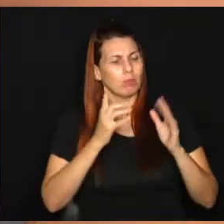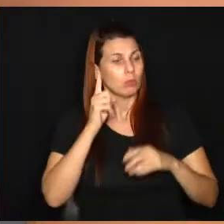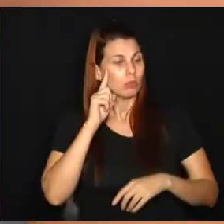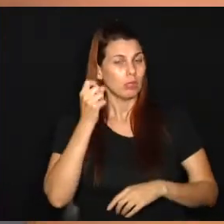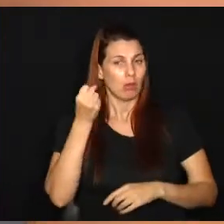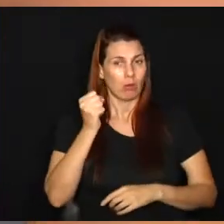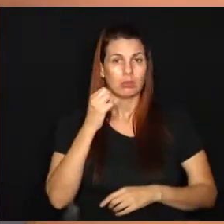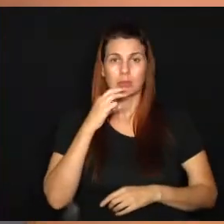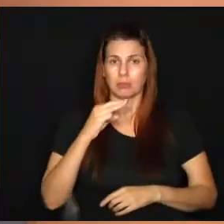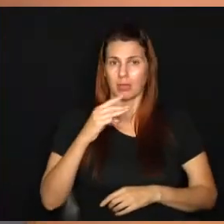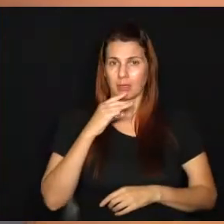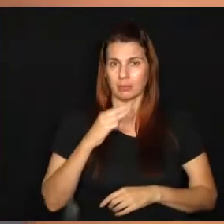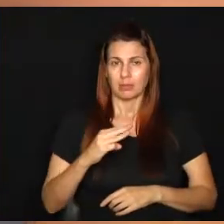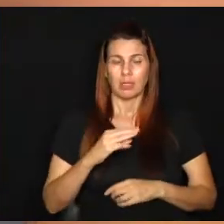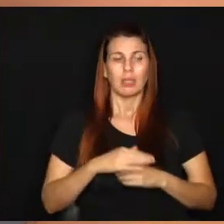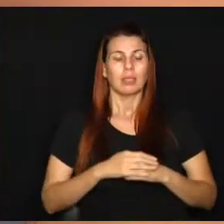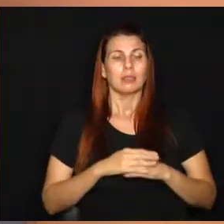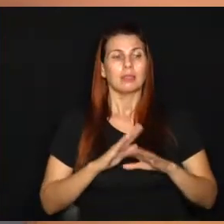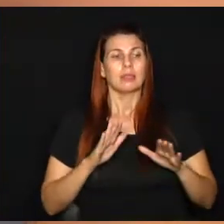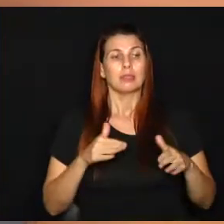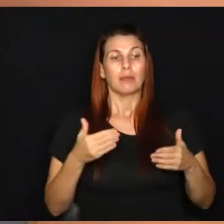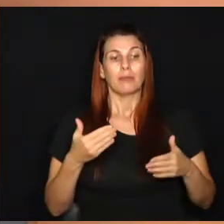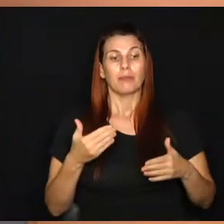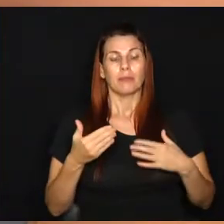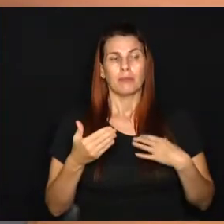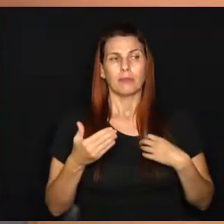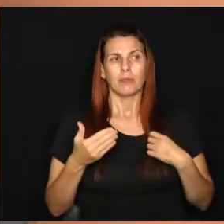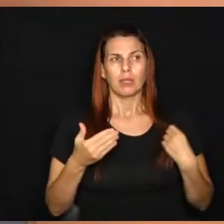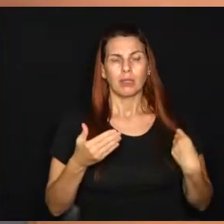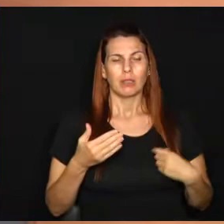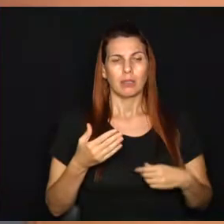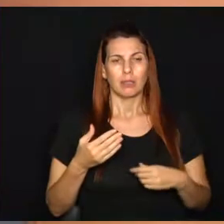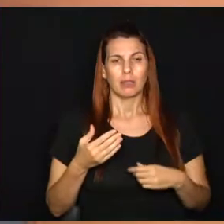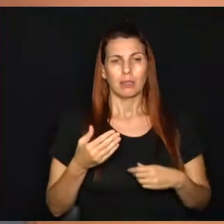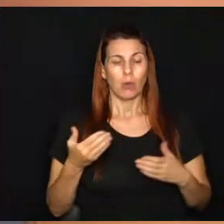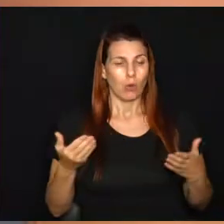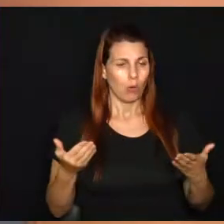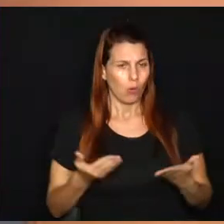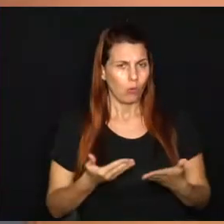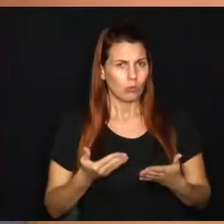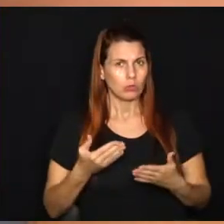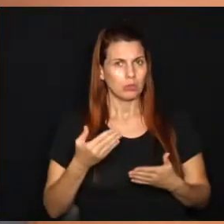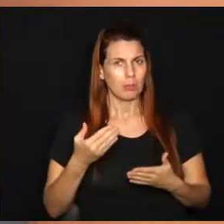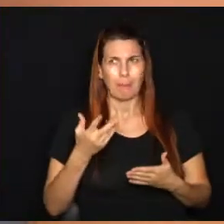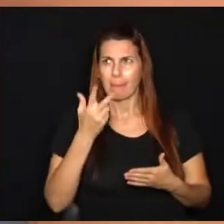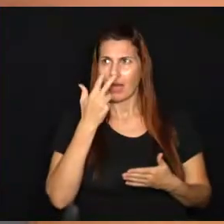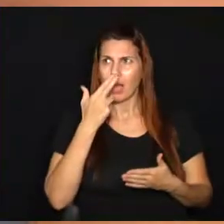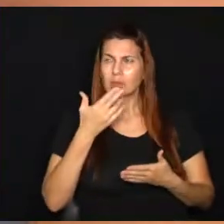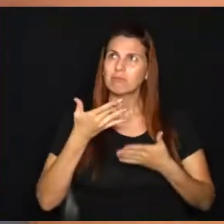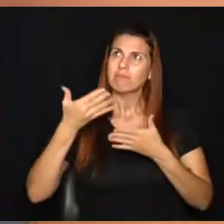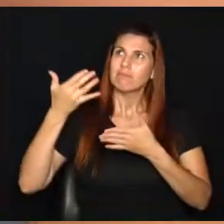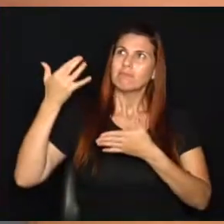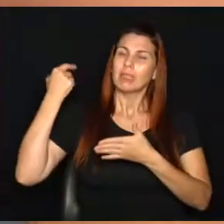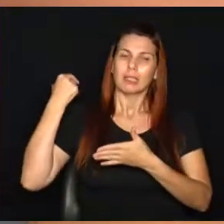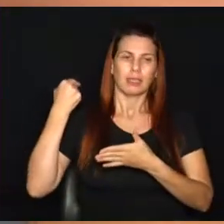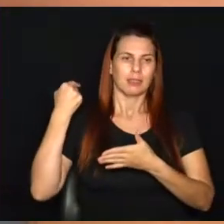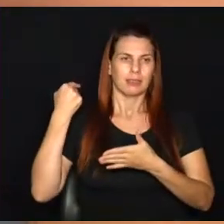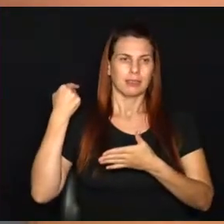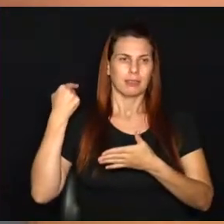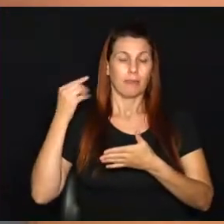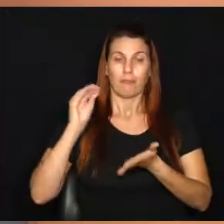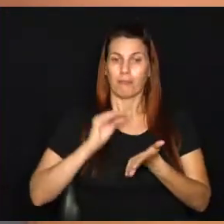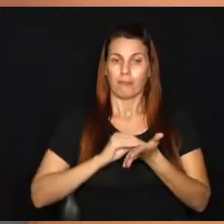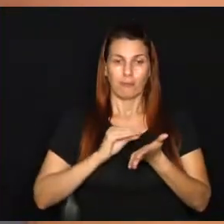março, reviver isso hoje, para mim, é como se estivesse lá naquele período, só falta